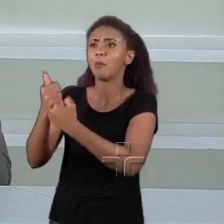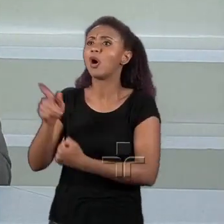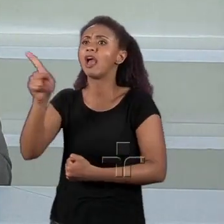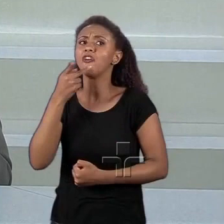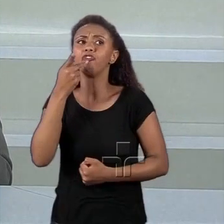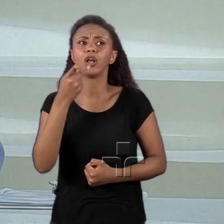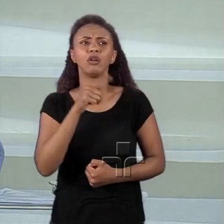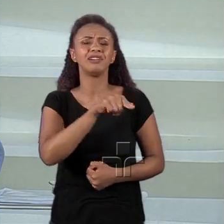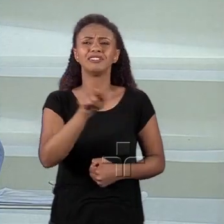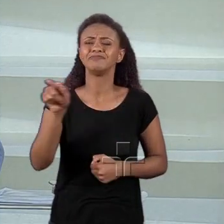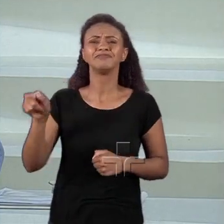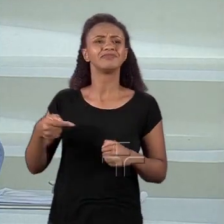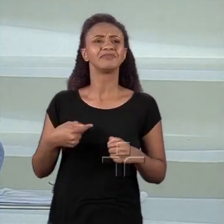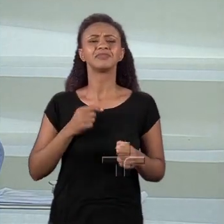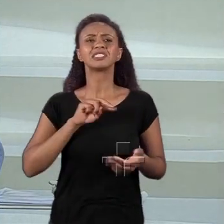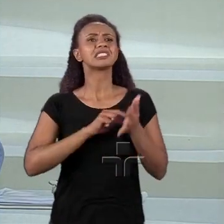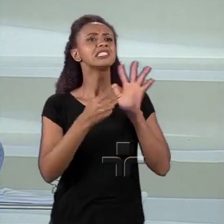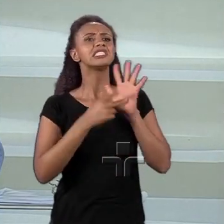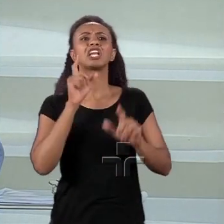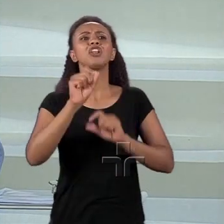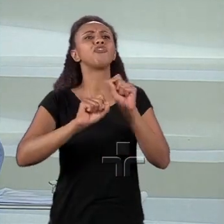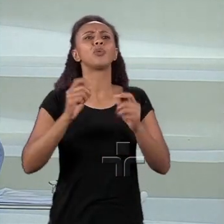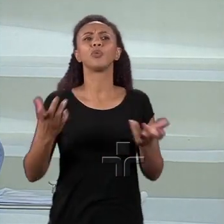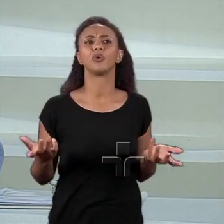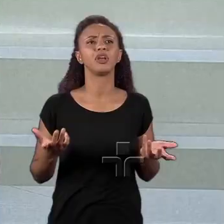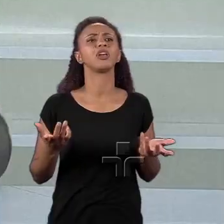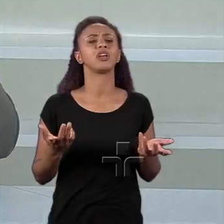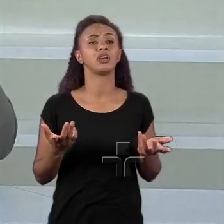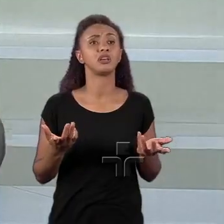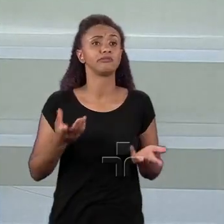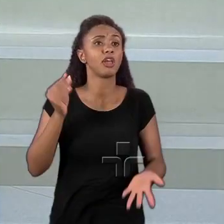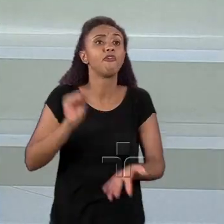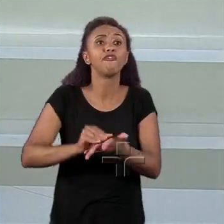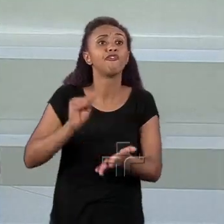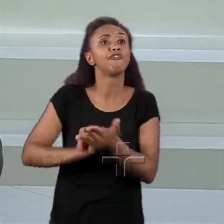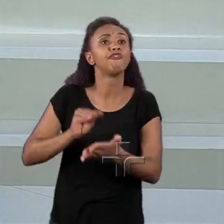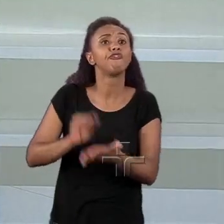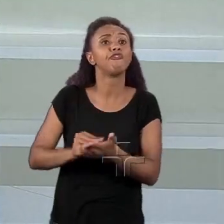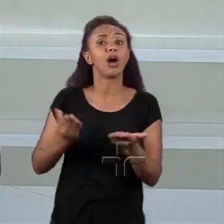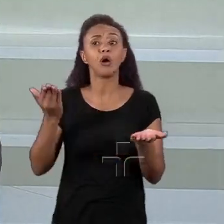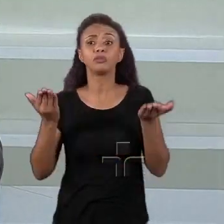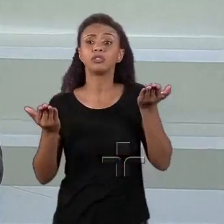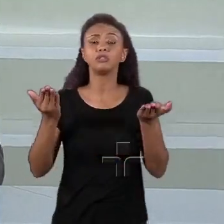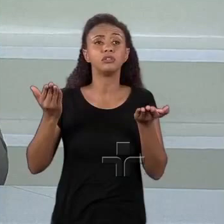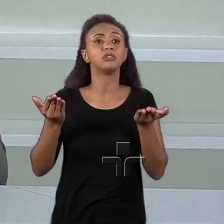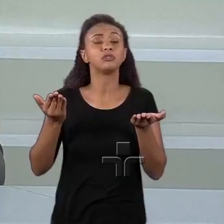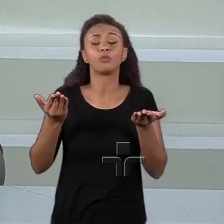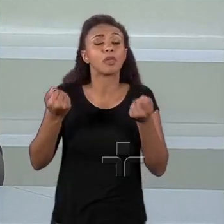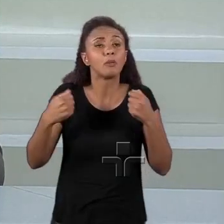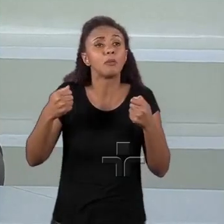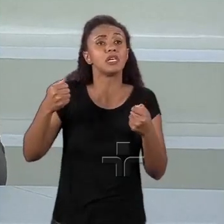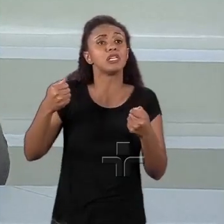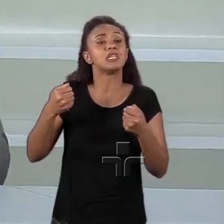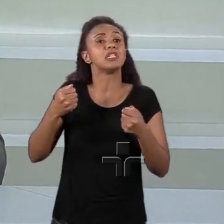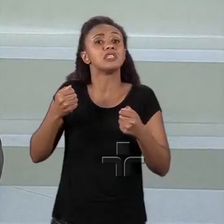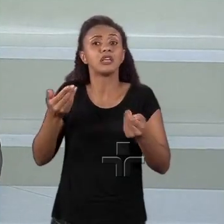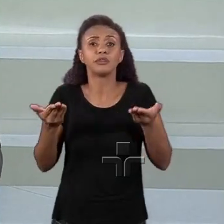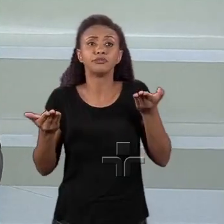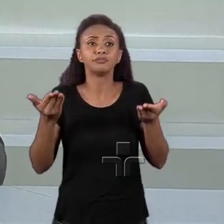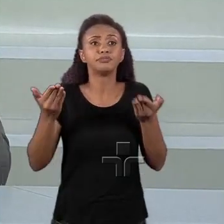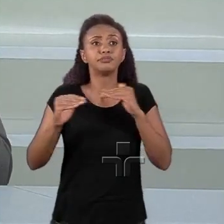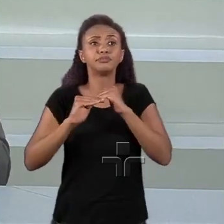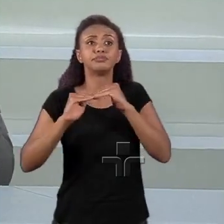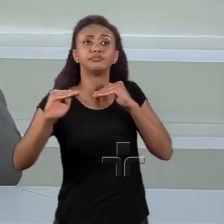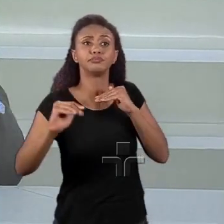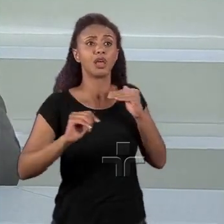que significa isso? Aí, a falta de estabilidade ideológica dos partidos,